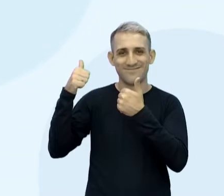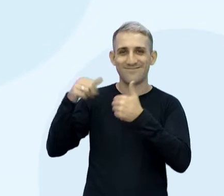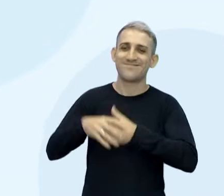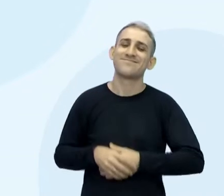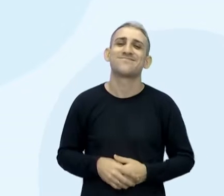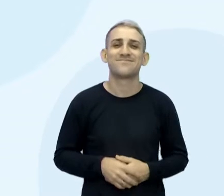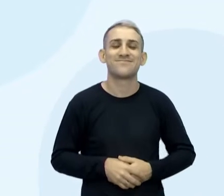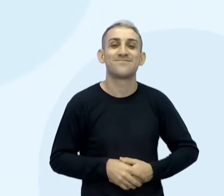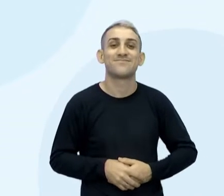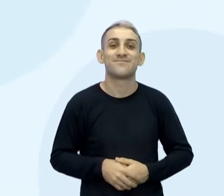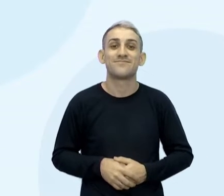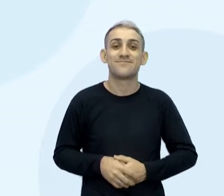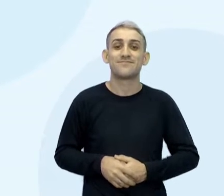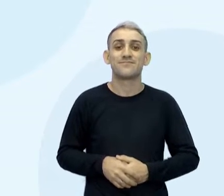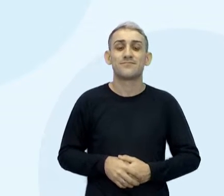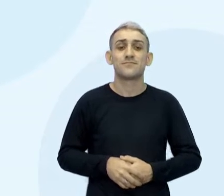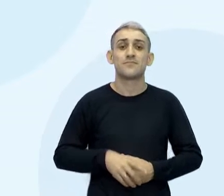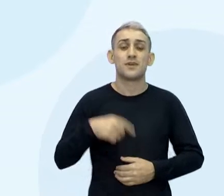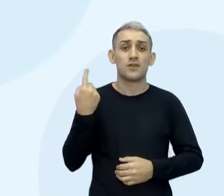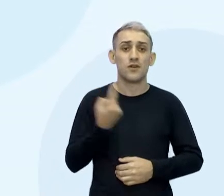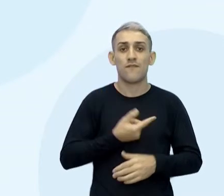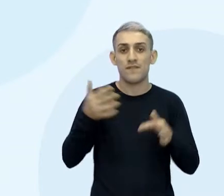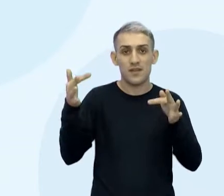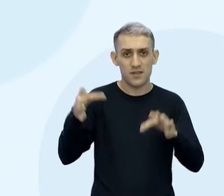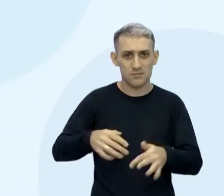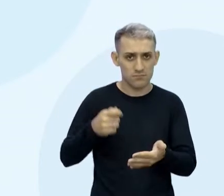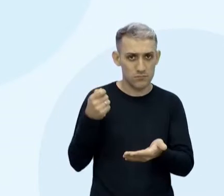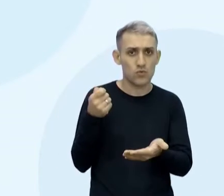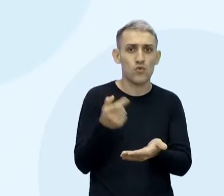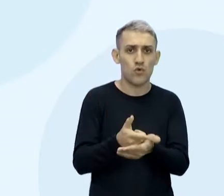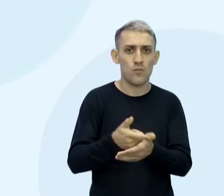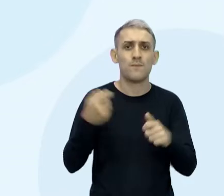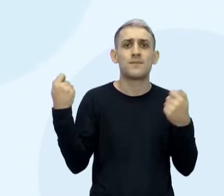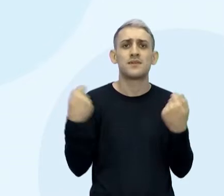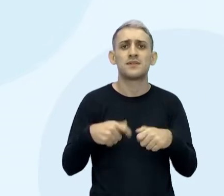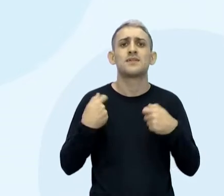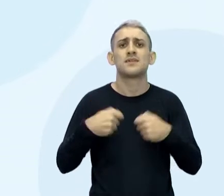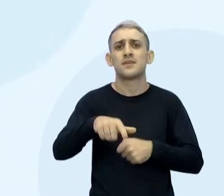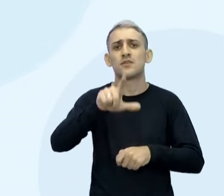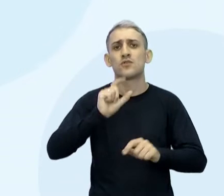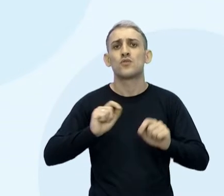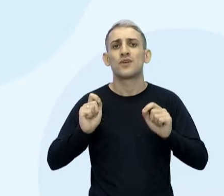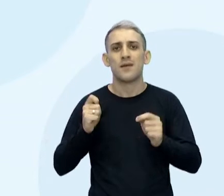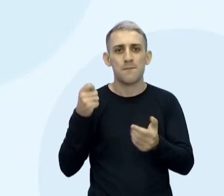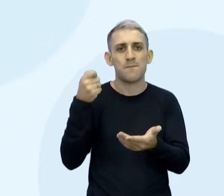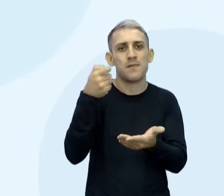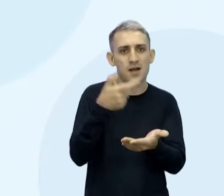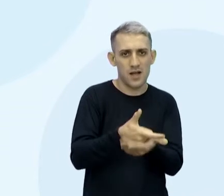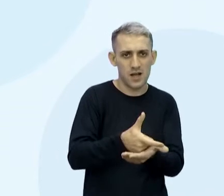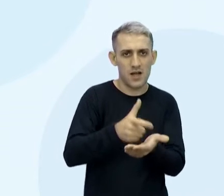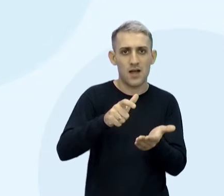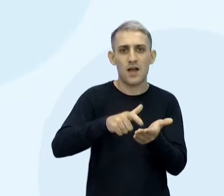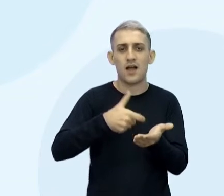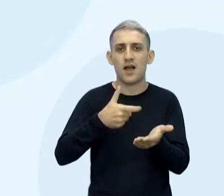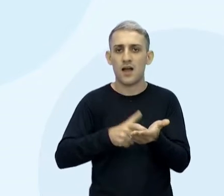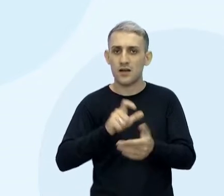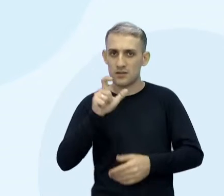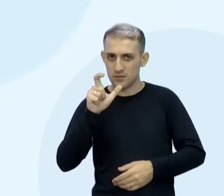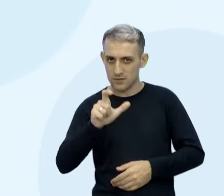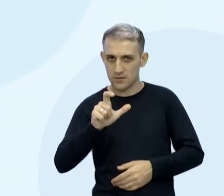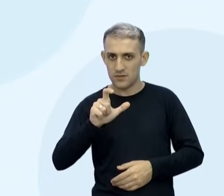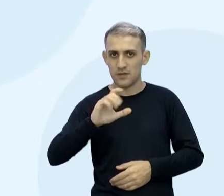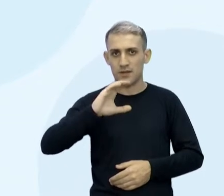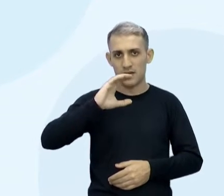tranquilo, né? Então tá bom. Para finalizar a compra, devemos optar por pagar em cartões,